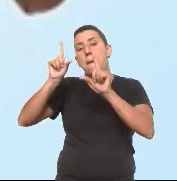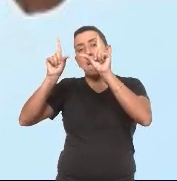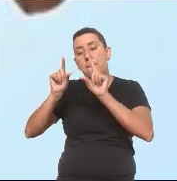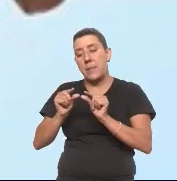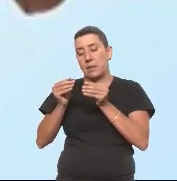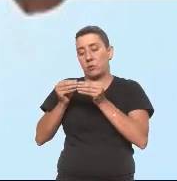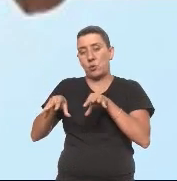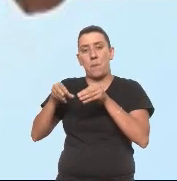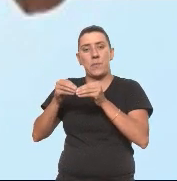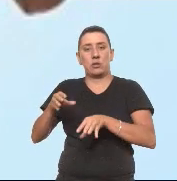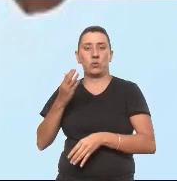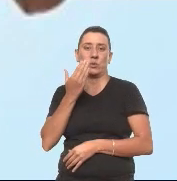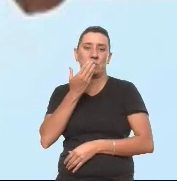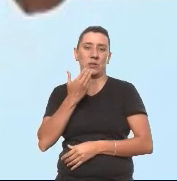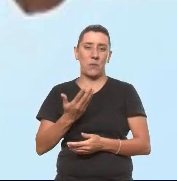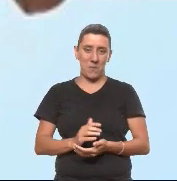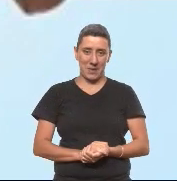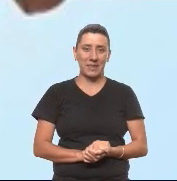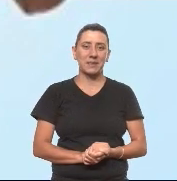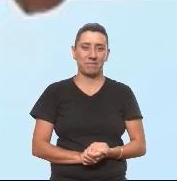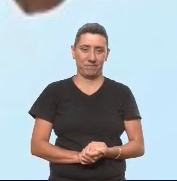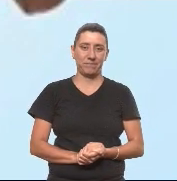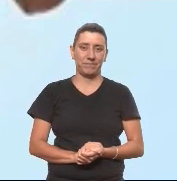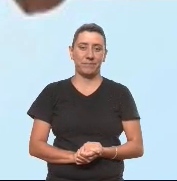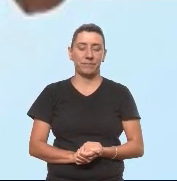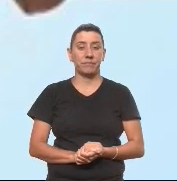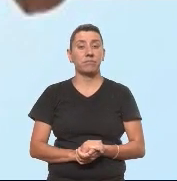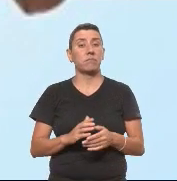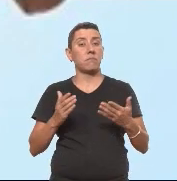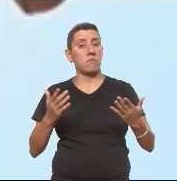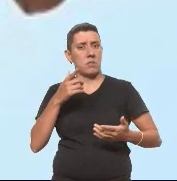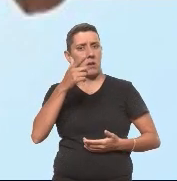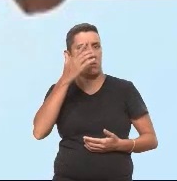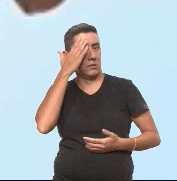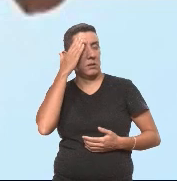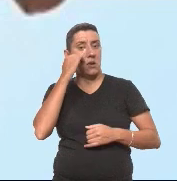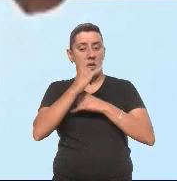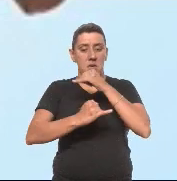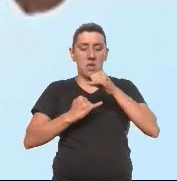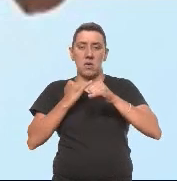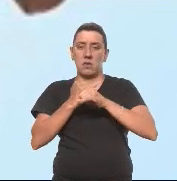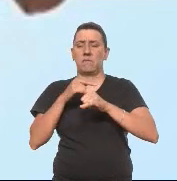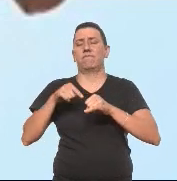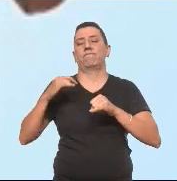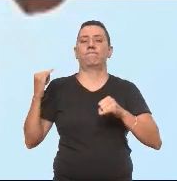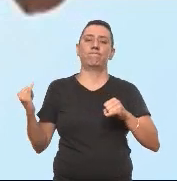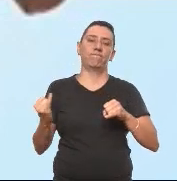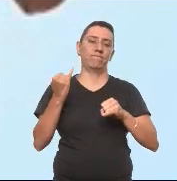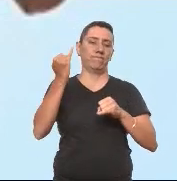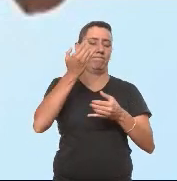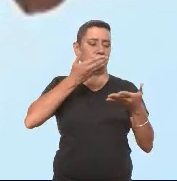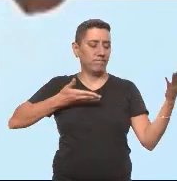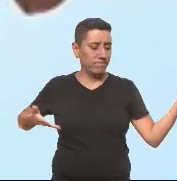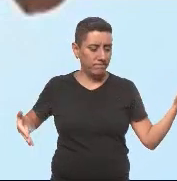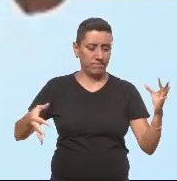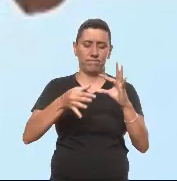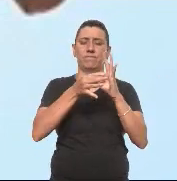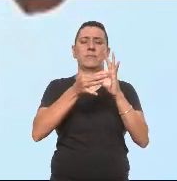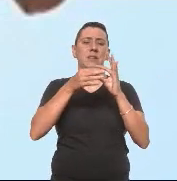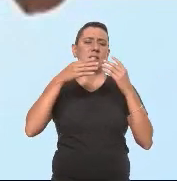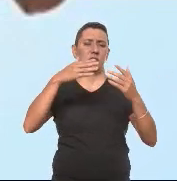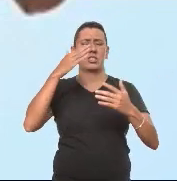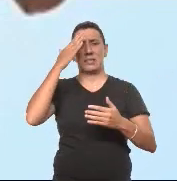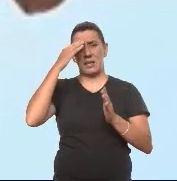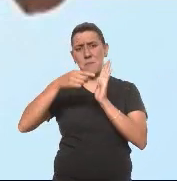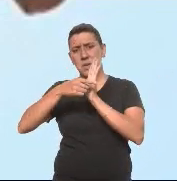comentou e a gente sabe que a conectividade é algo inevitável é esse é um estudo que já ultrapassou a